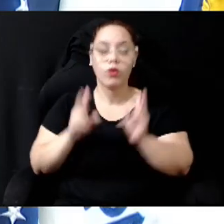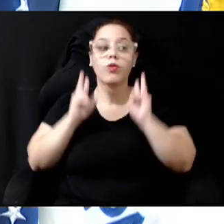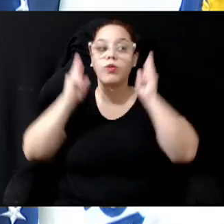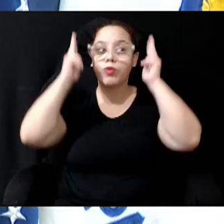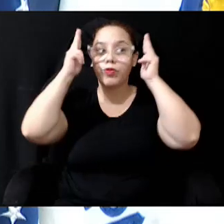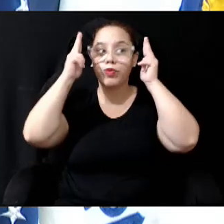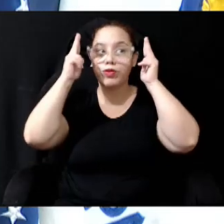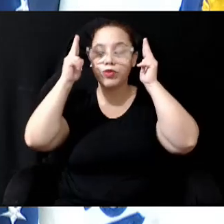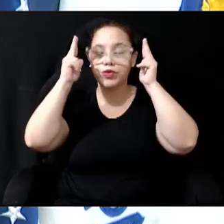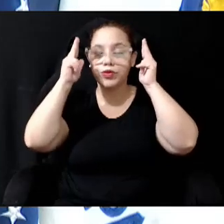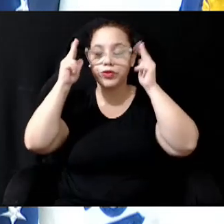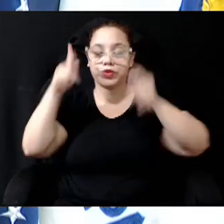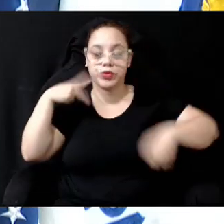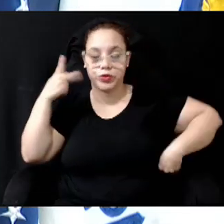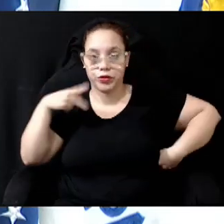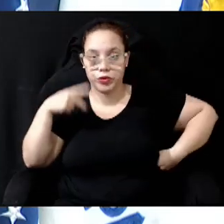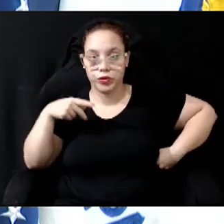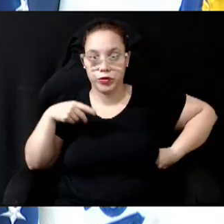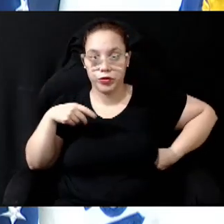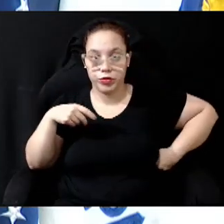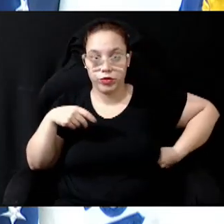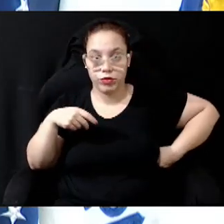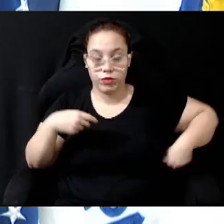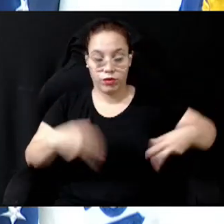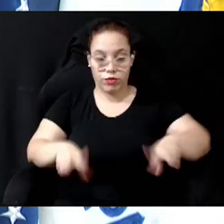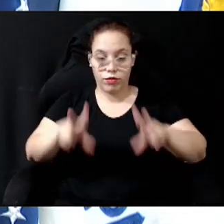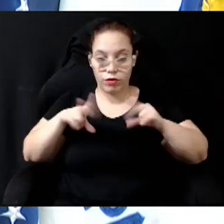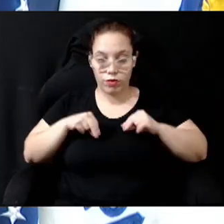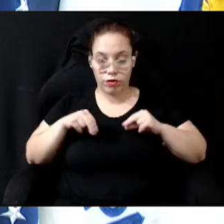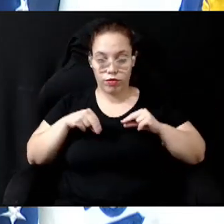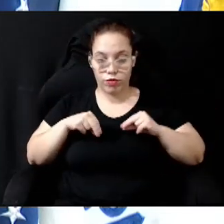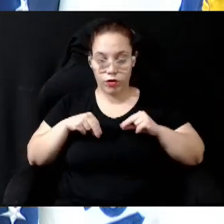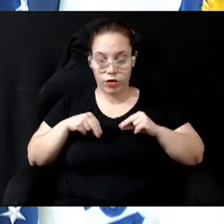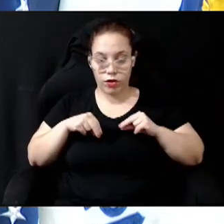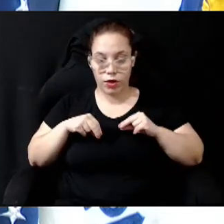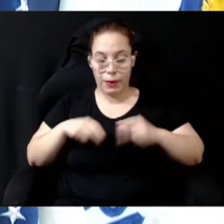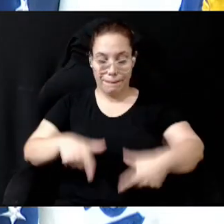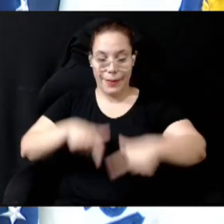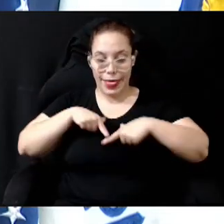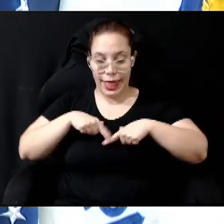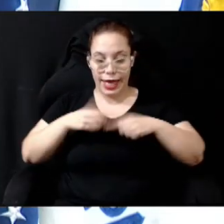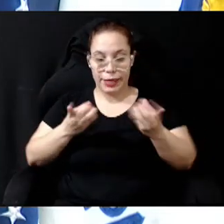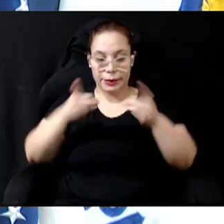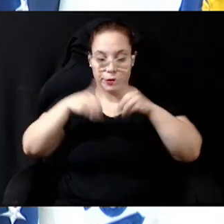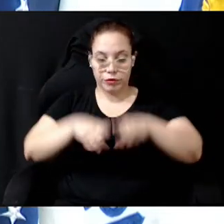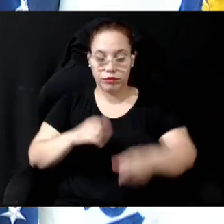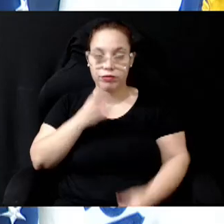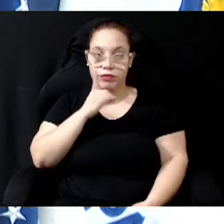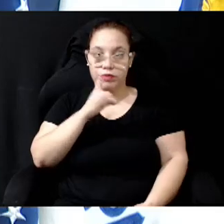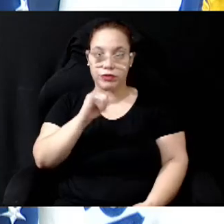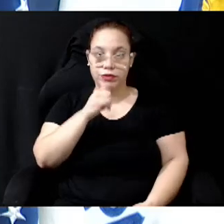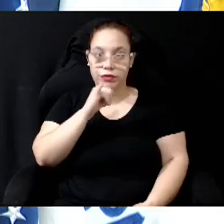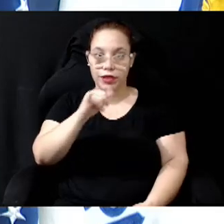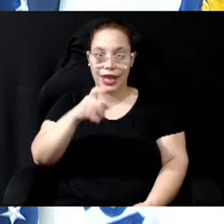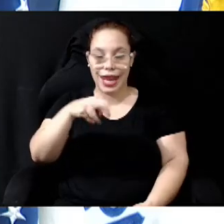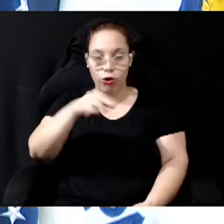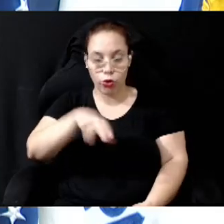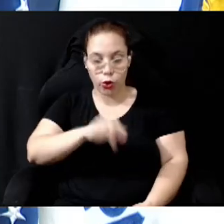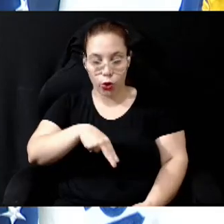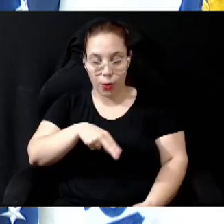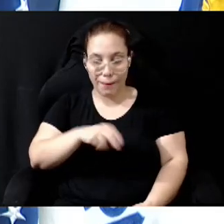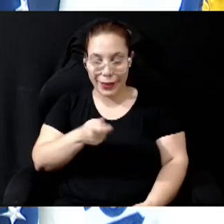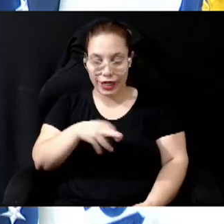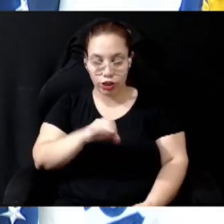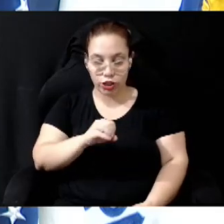Edivaldo Cabelo, e concede medalha Exemplo Digno General Nelson Santini Júnior ao